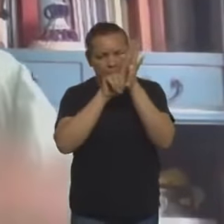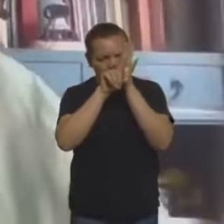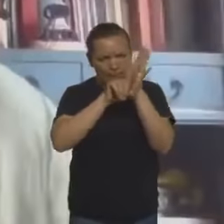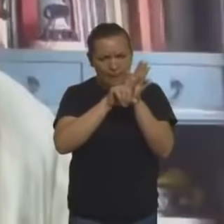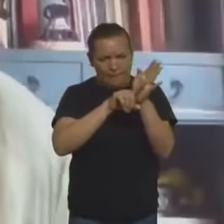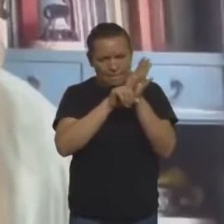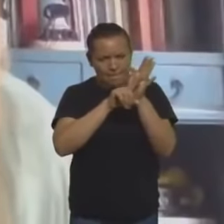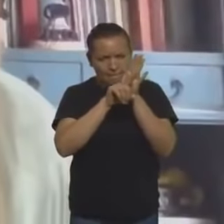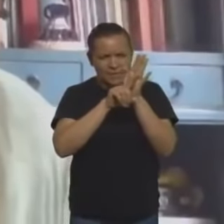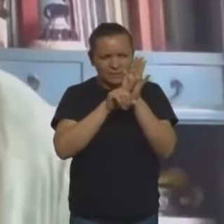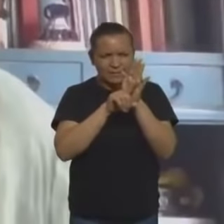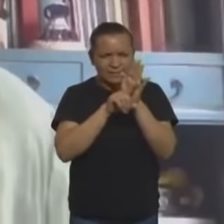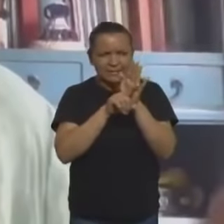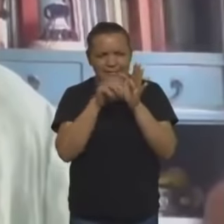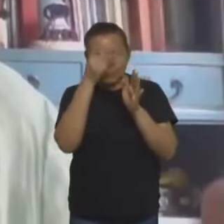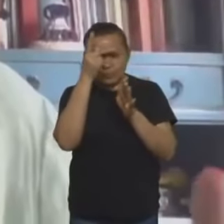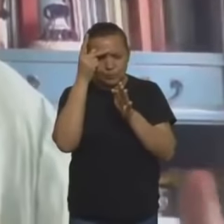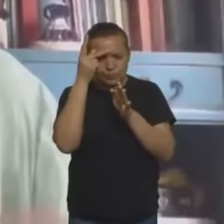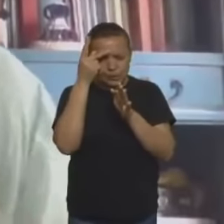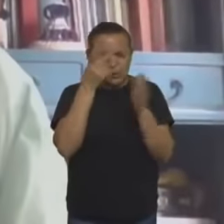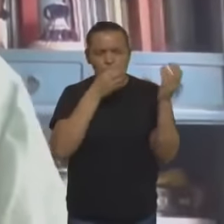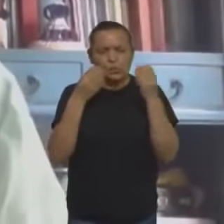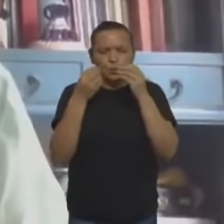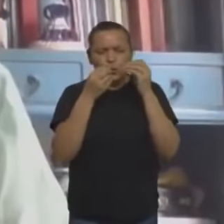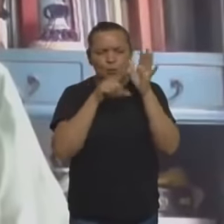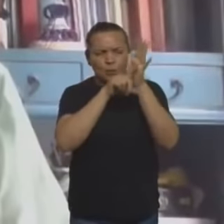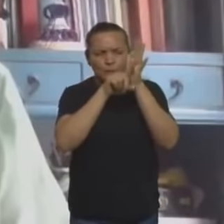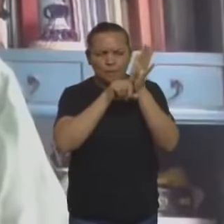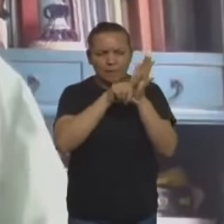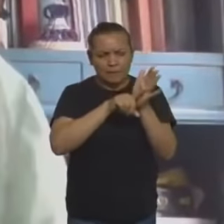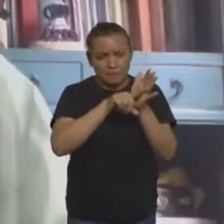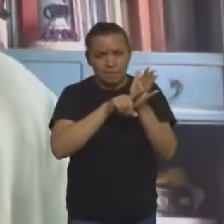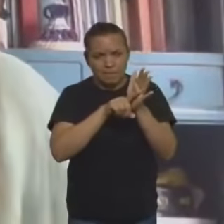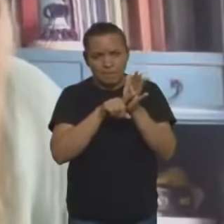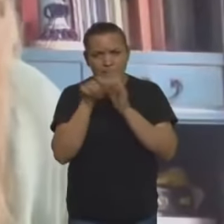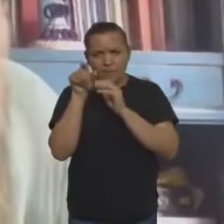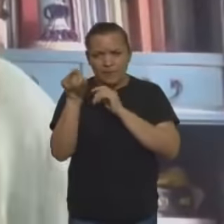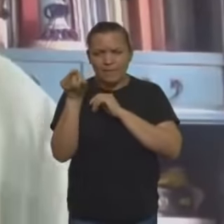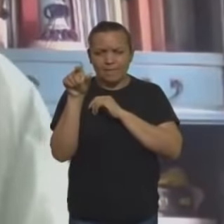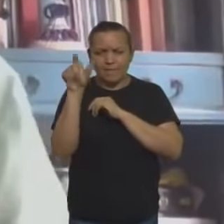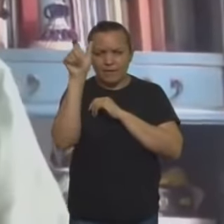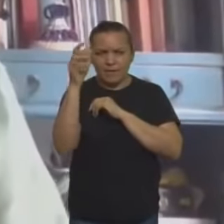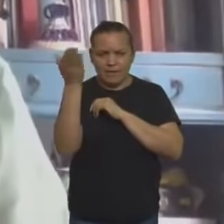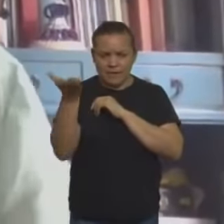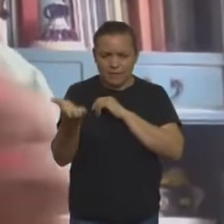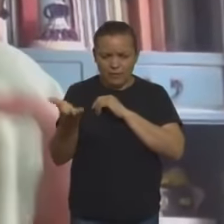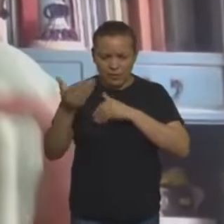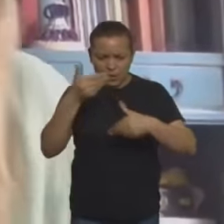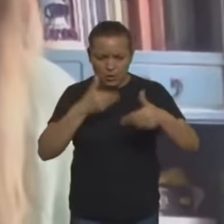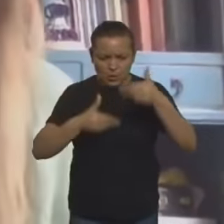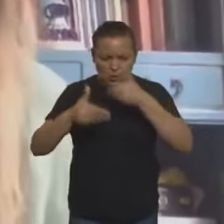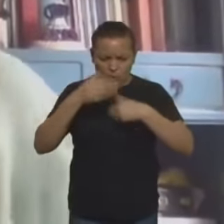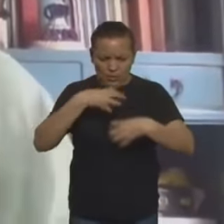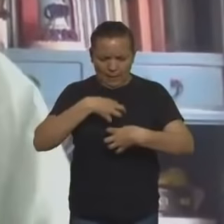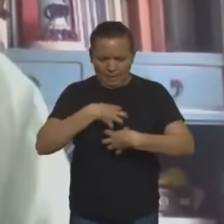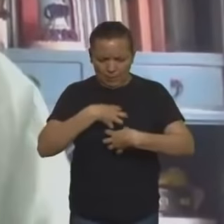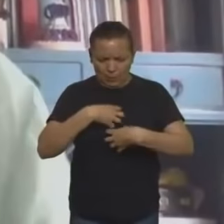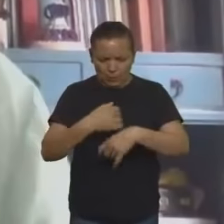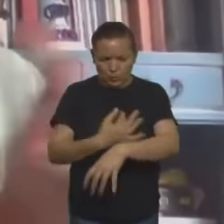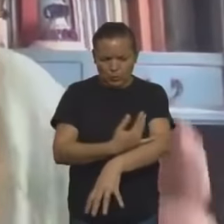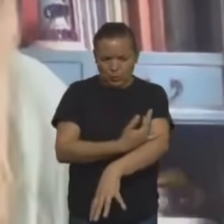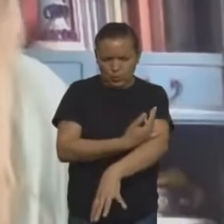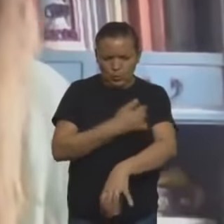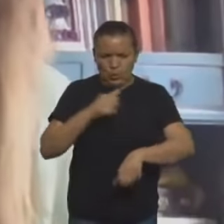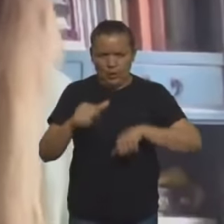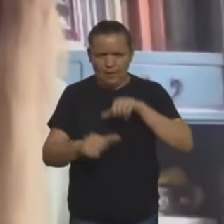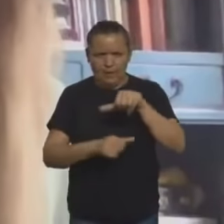com muitos participantes. Então, queremos dizer que você cuidar das suas emoções, trabalhar com motivação, dar espaço,